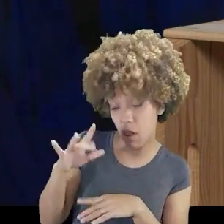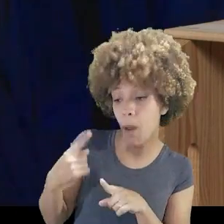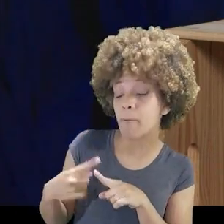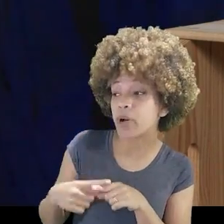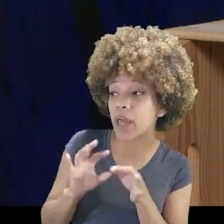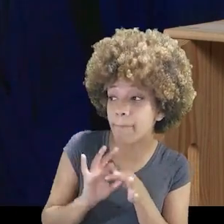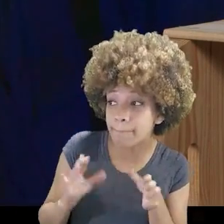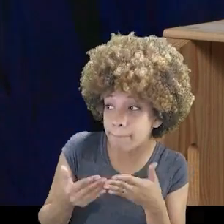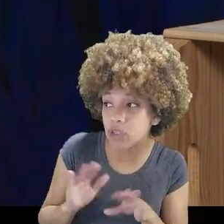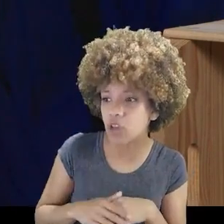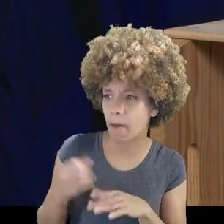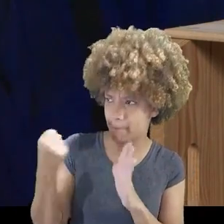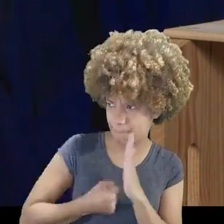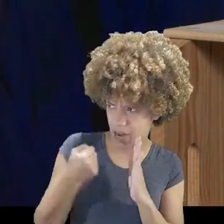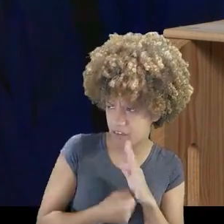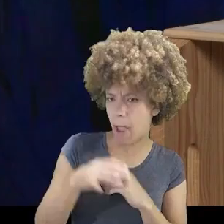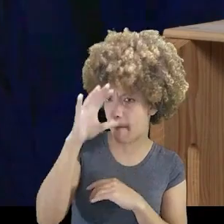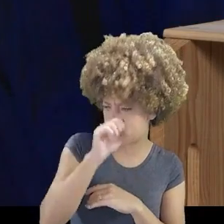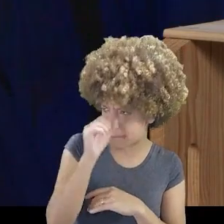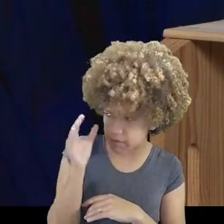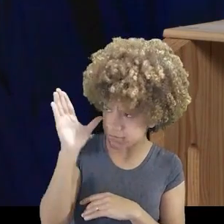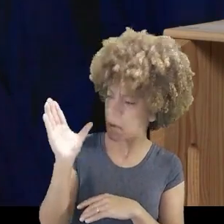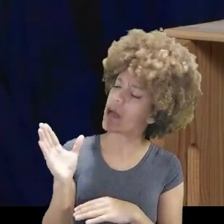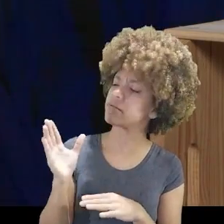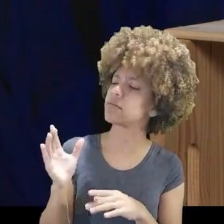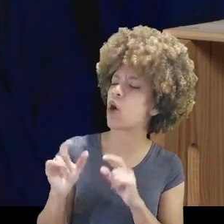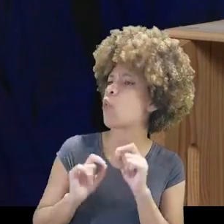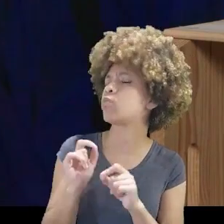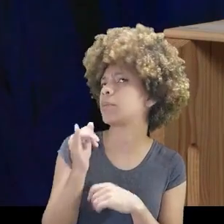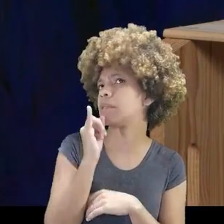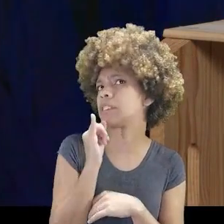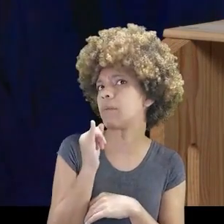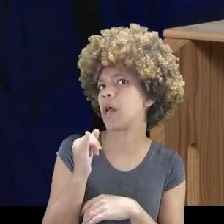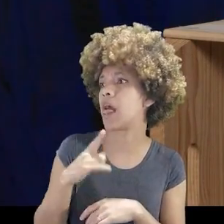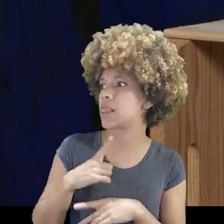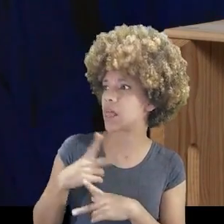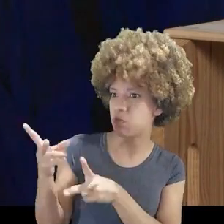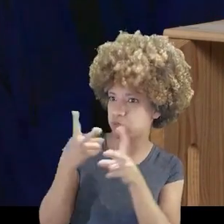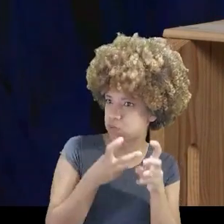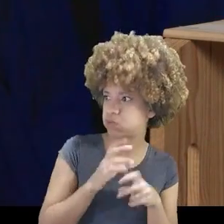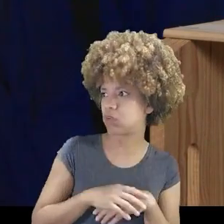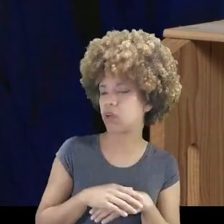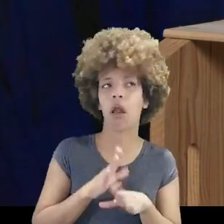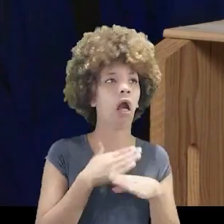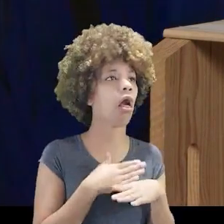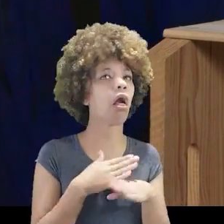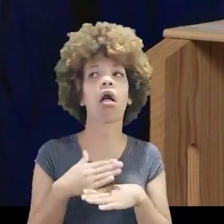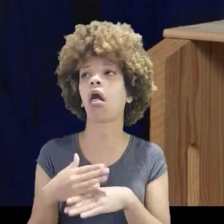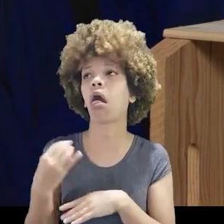permitiu por quê que transmitiu para gente levar porrada para a gente aprender mais para a gente ter anticorpos que ninguém tem um monte de